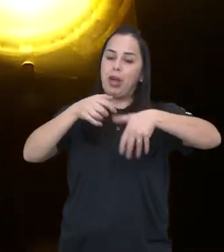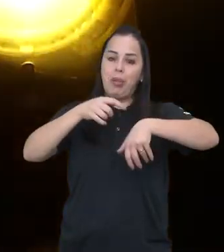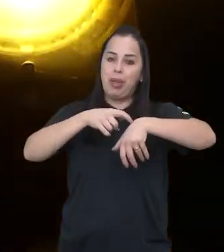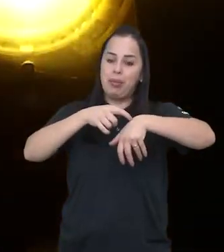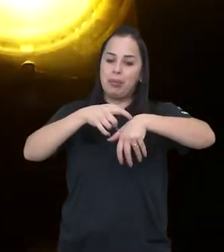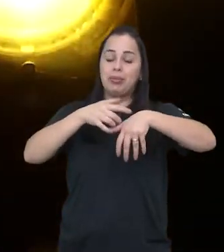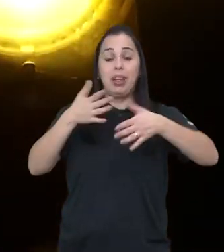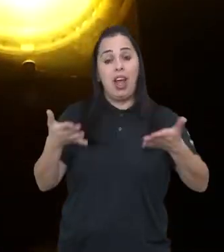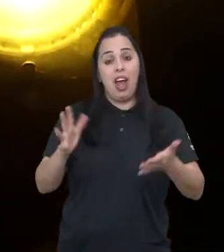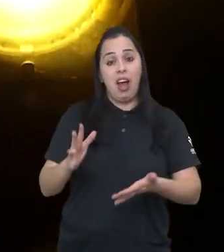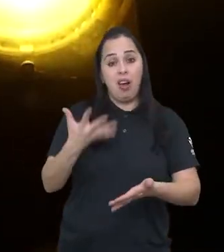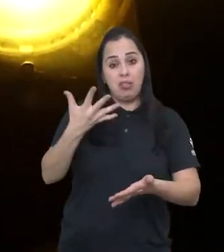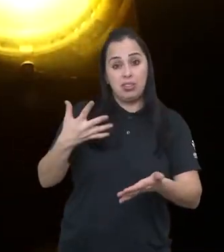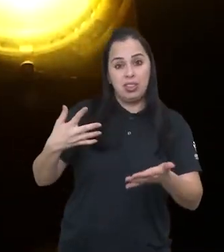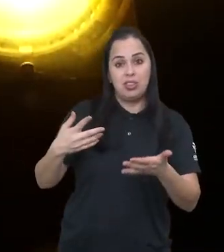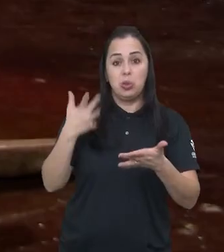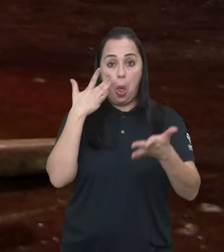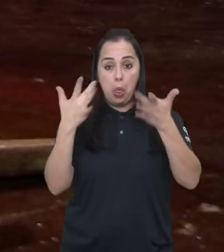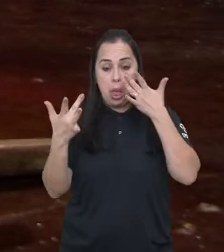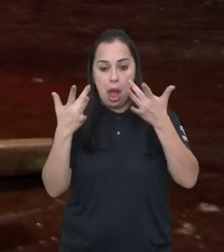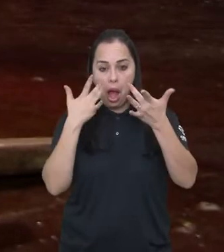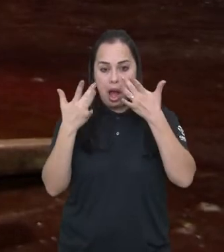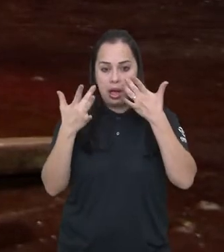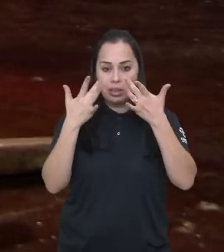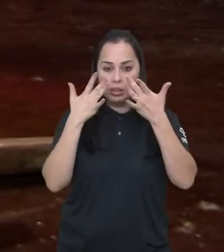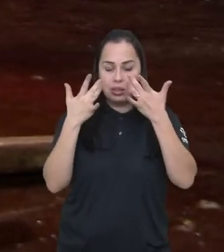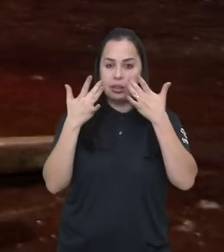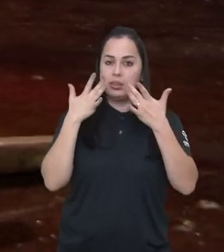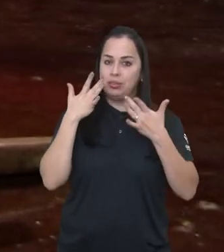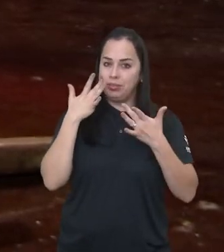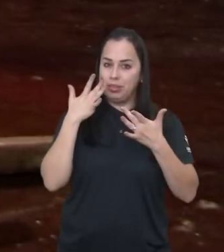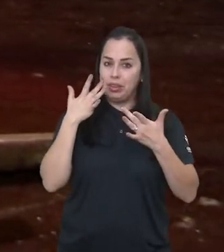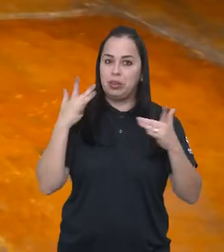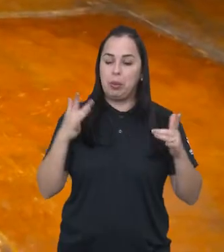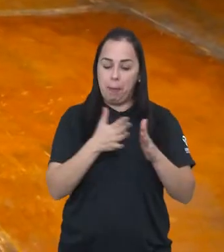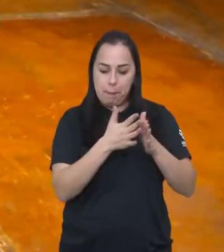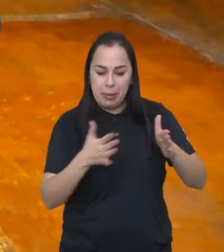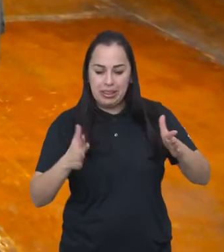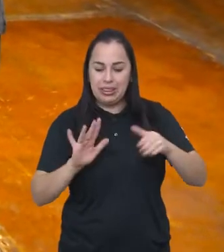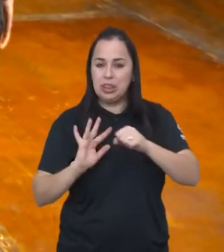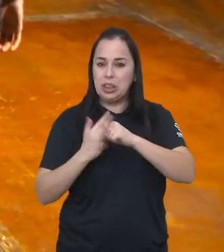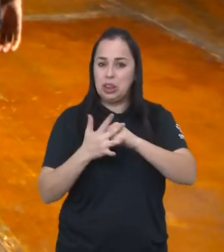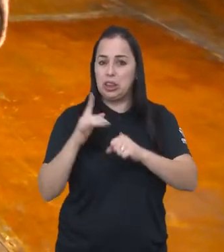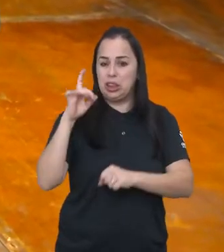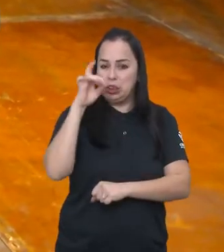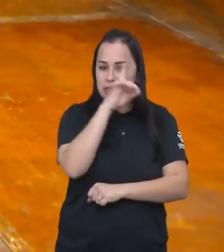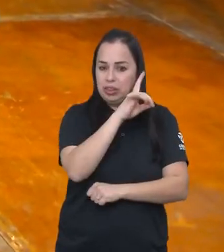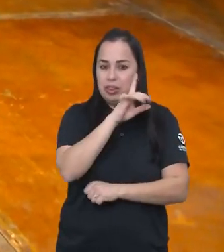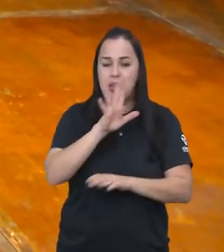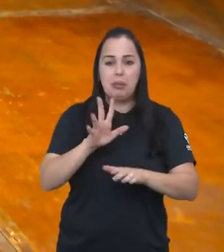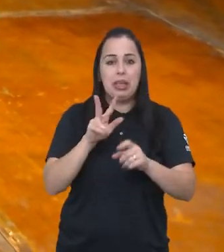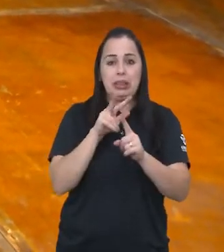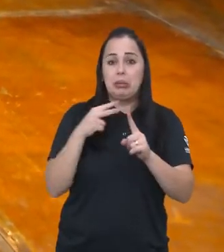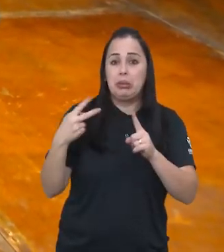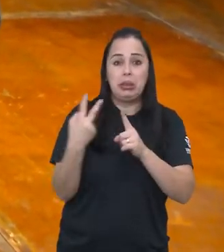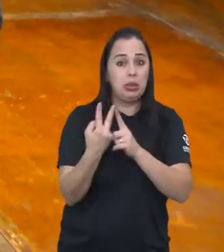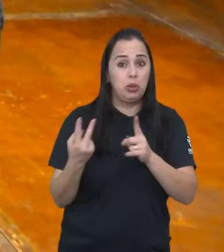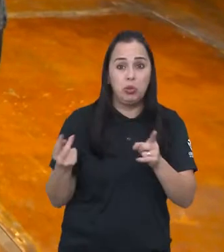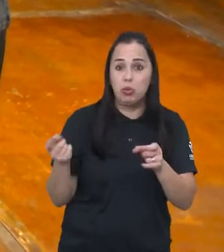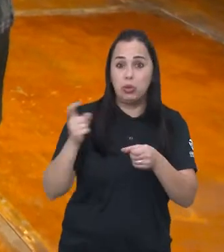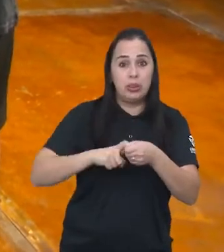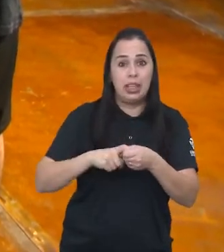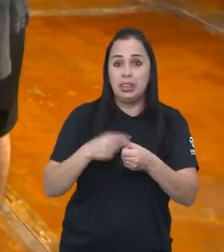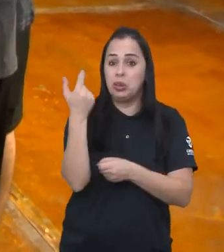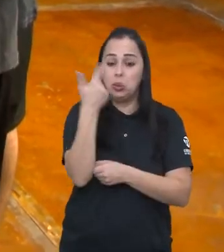Essa foi a realidade do teatro durante o período mais crítico da pandemia. Com a falta de perspectivas de voltar aos